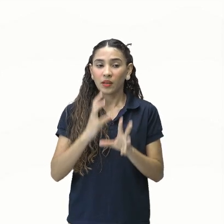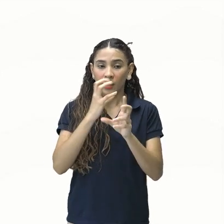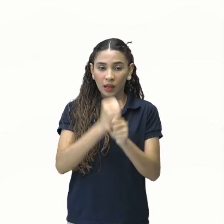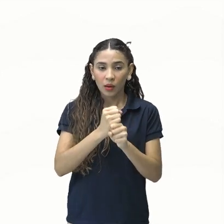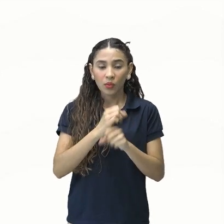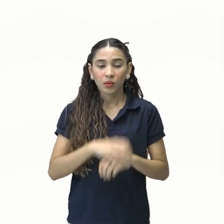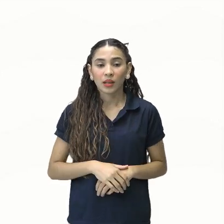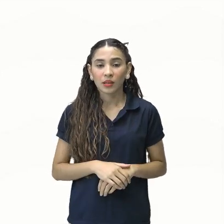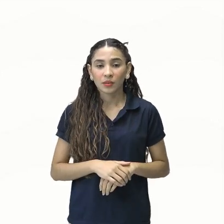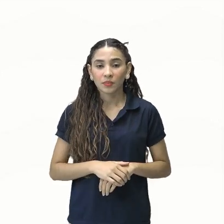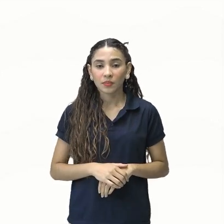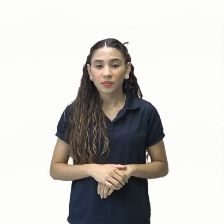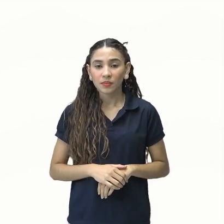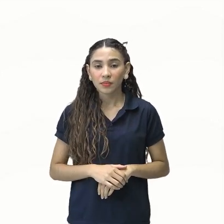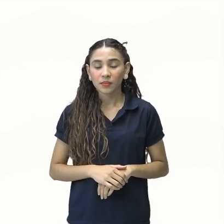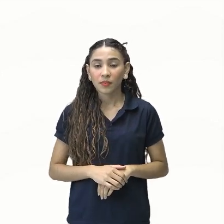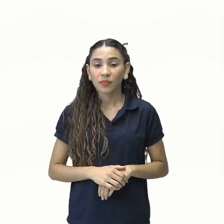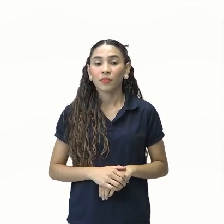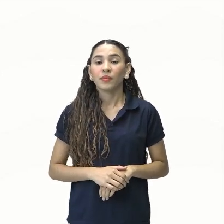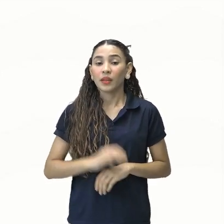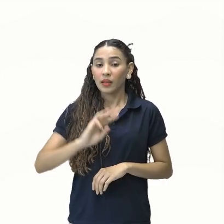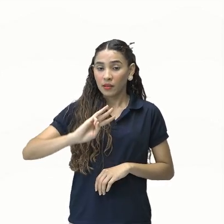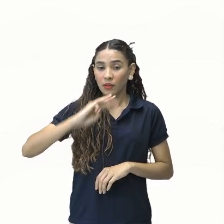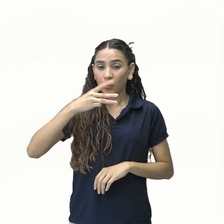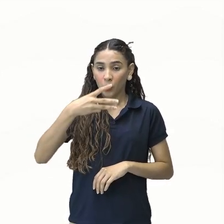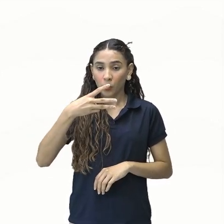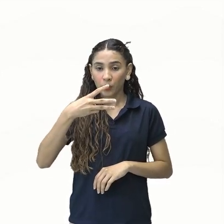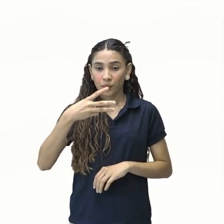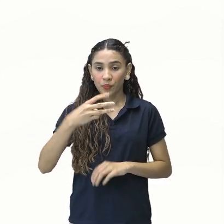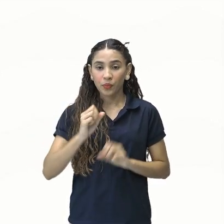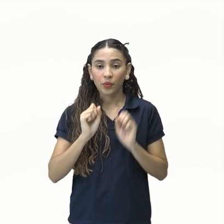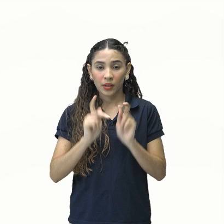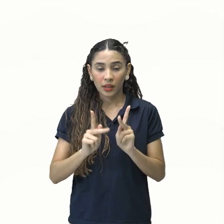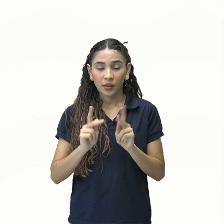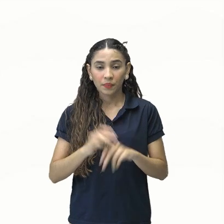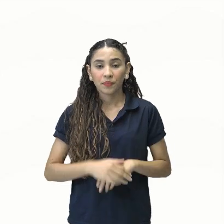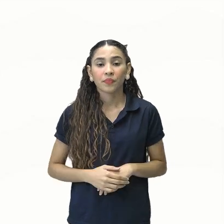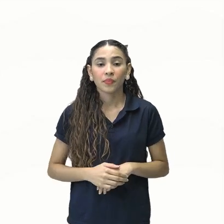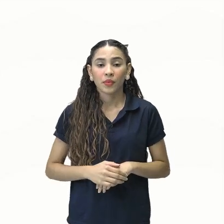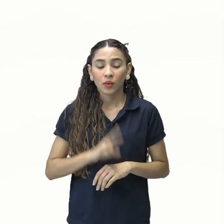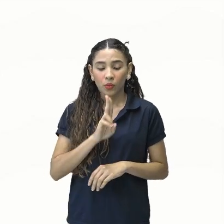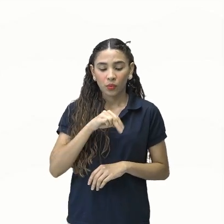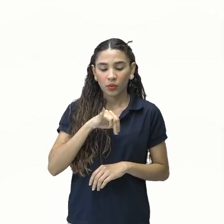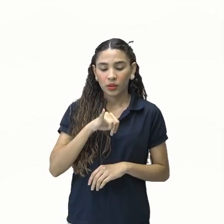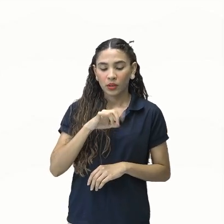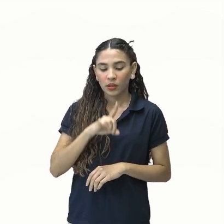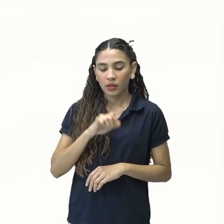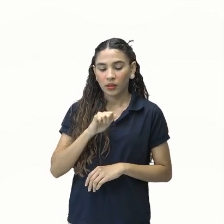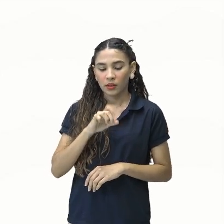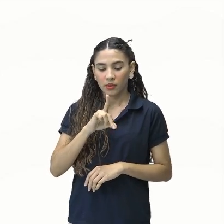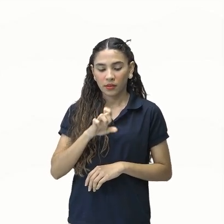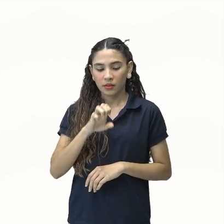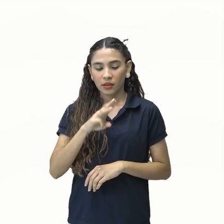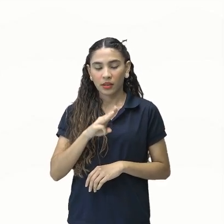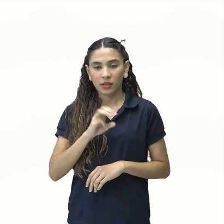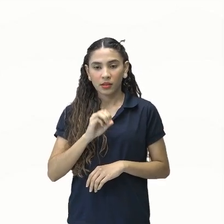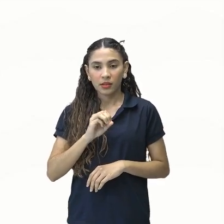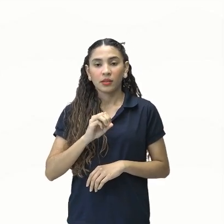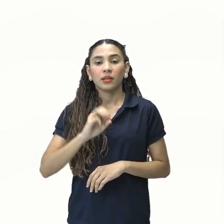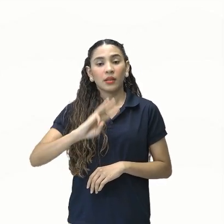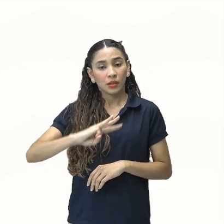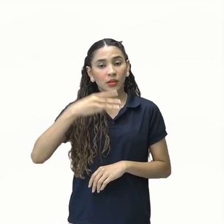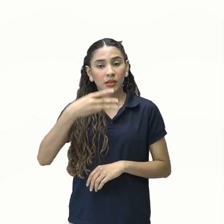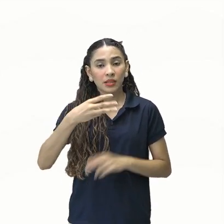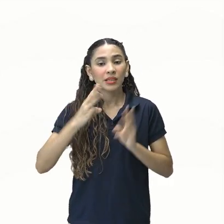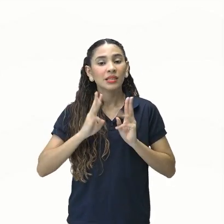calculado ao cubo, tá? A sua unidade de medida sempre será